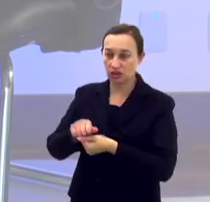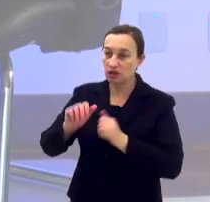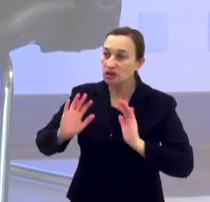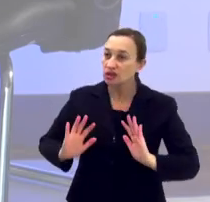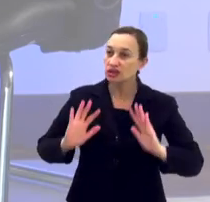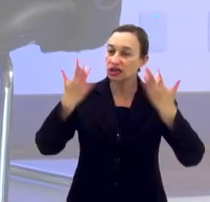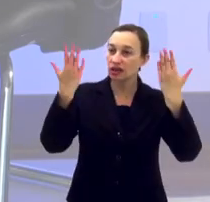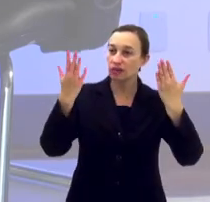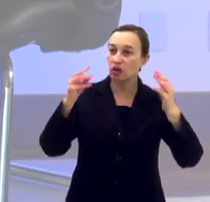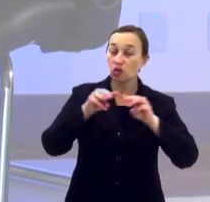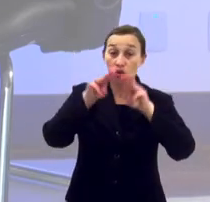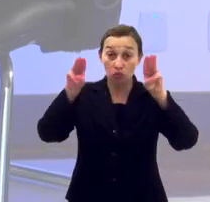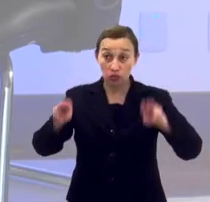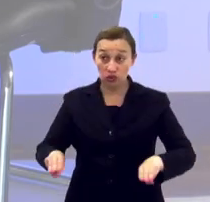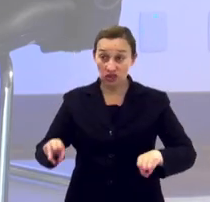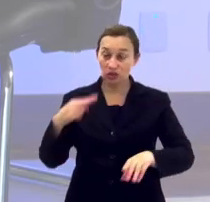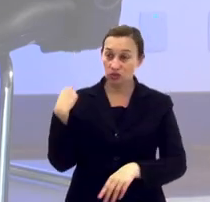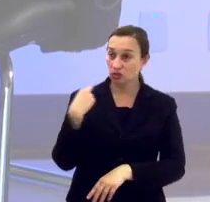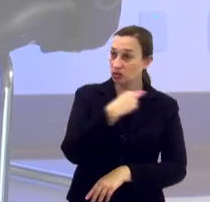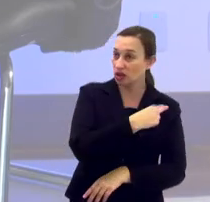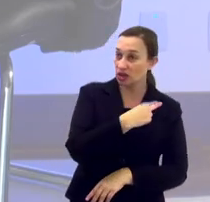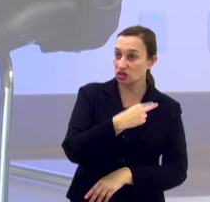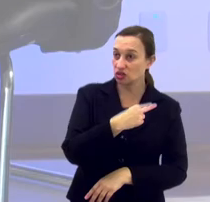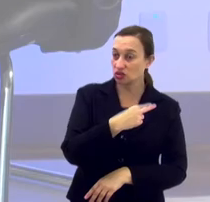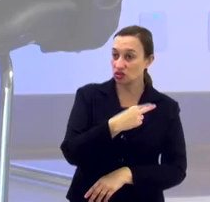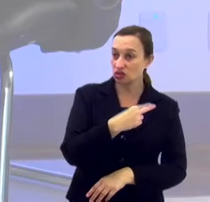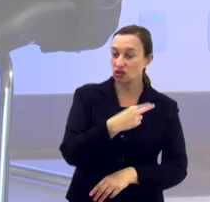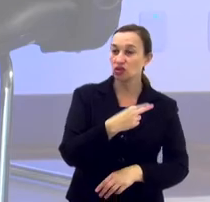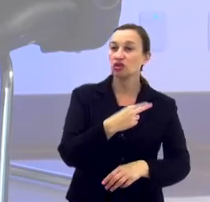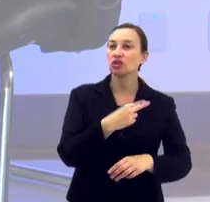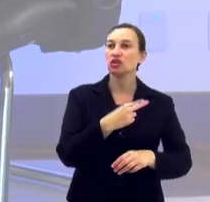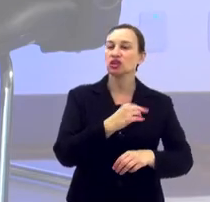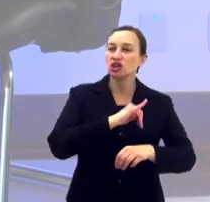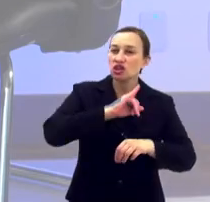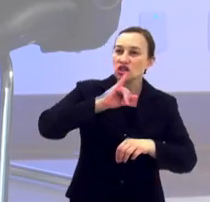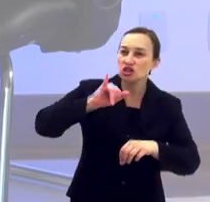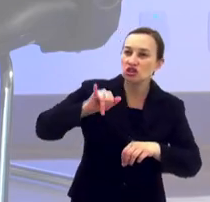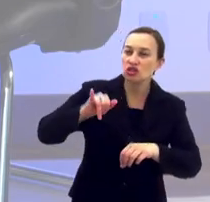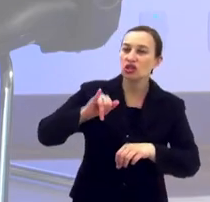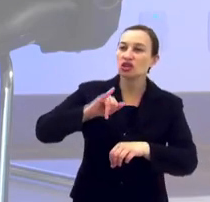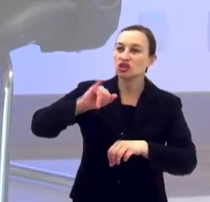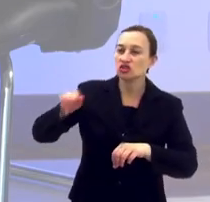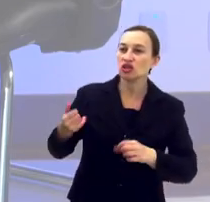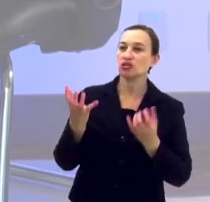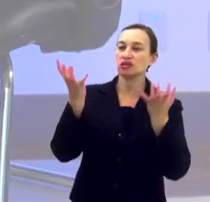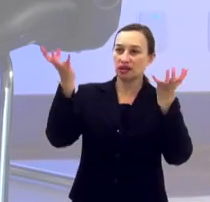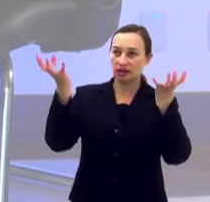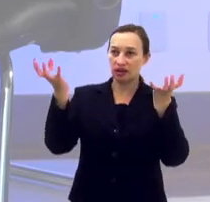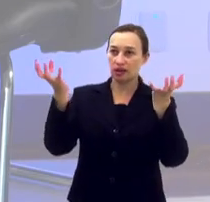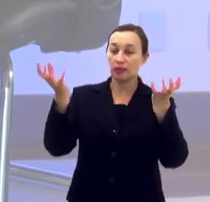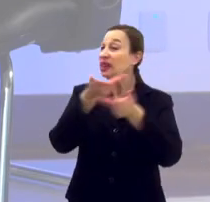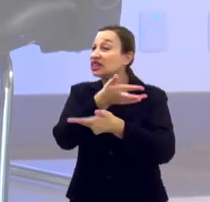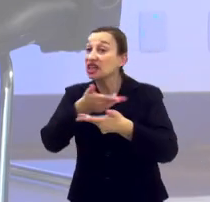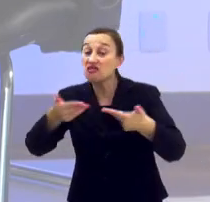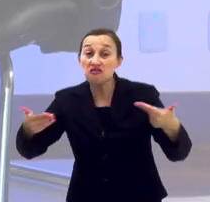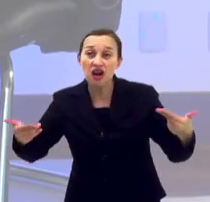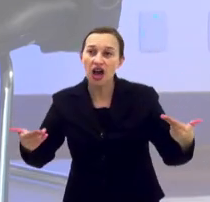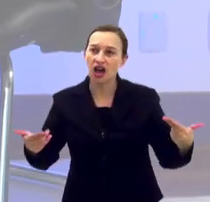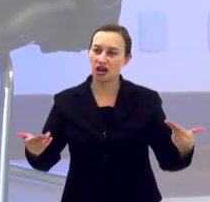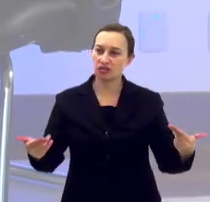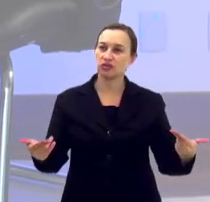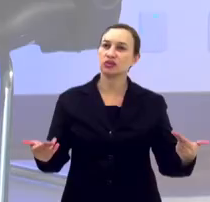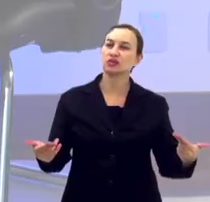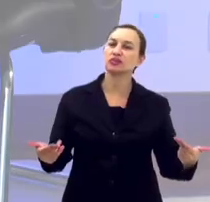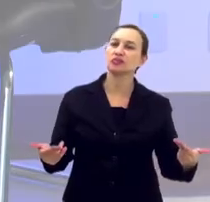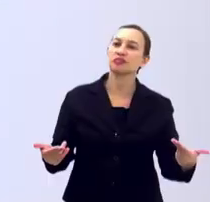e celebrado no Museu do Holocausto, que fica em Jerusalém, Yad Vashem. Então, ele tem Souza Dantas, tem Aracide, tem vários, o